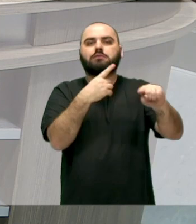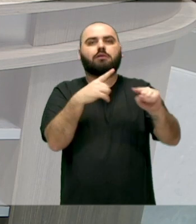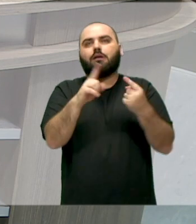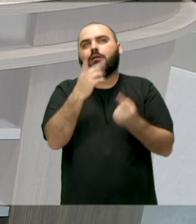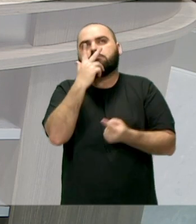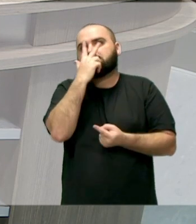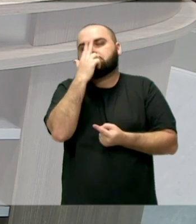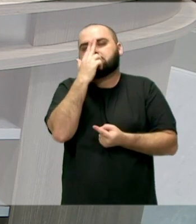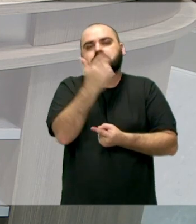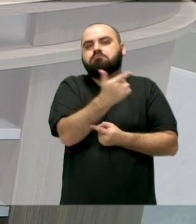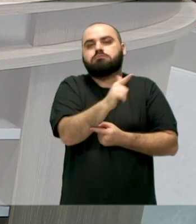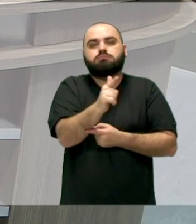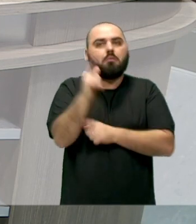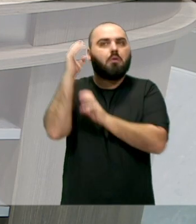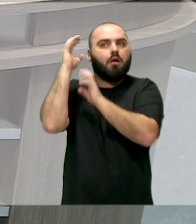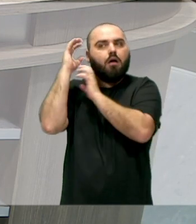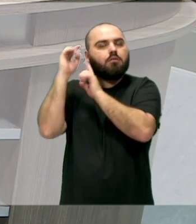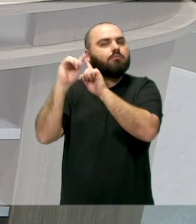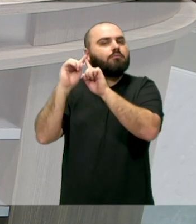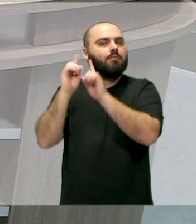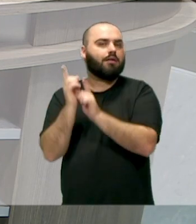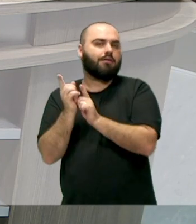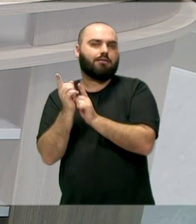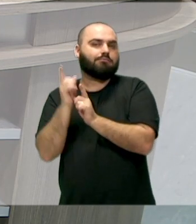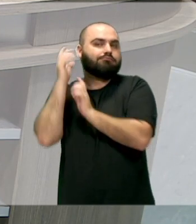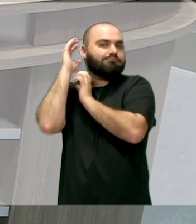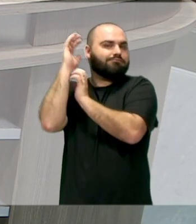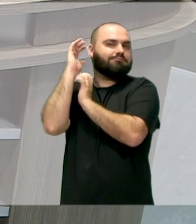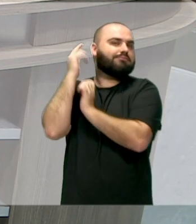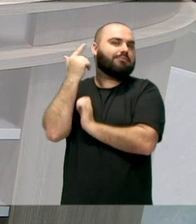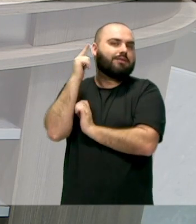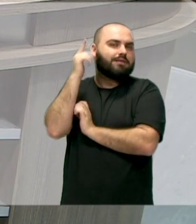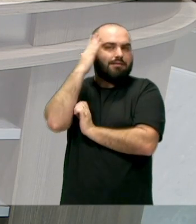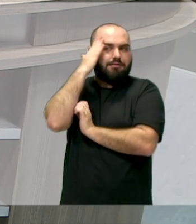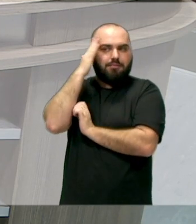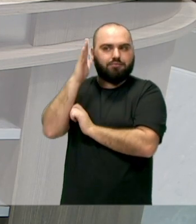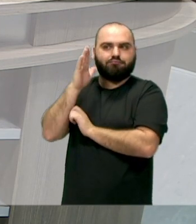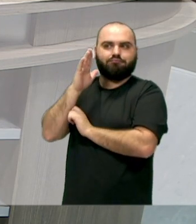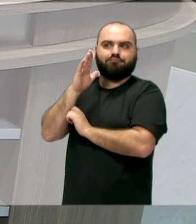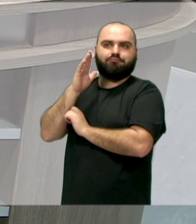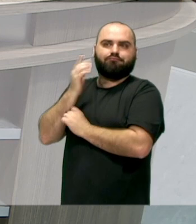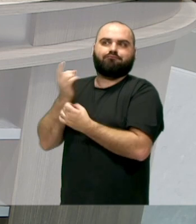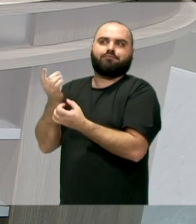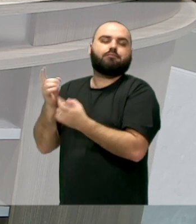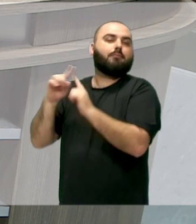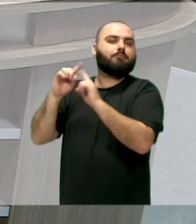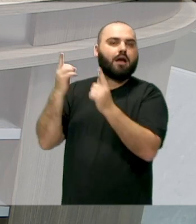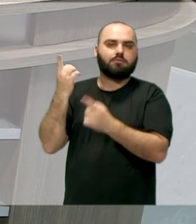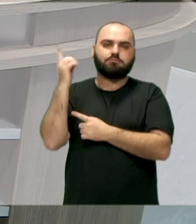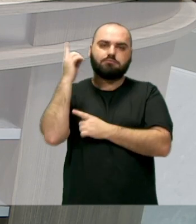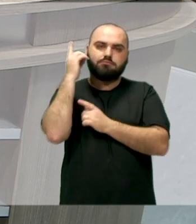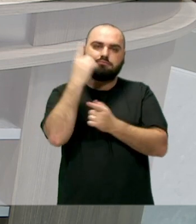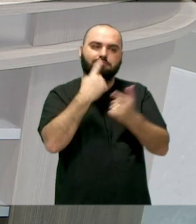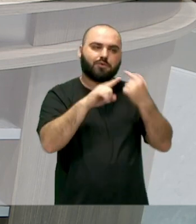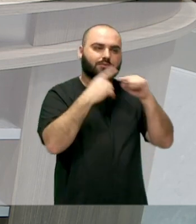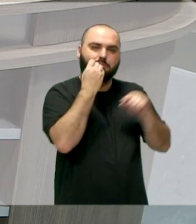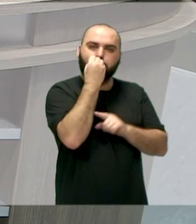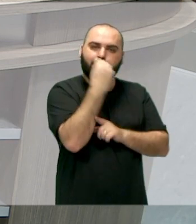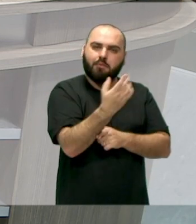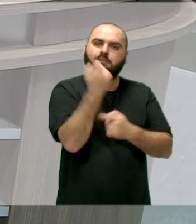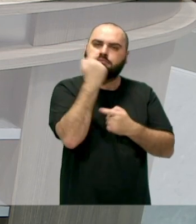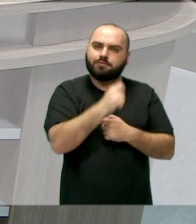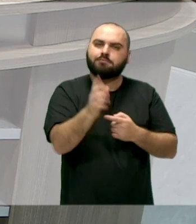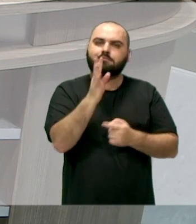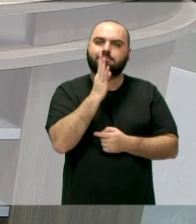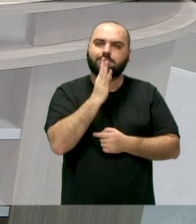não esteja lá na rádio, né? Não é aquela questão comercial, mas ela é muito boa, tem que conhecer. O importante é